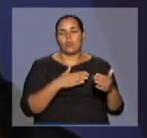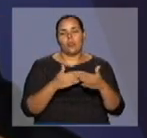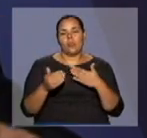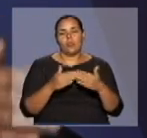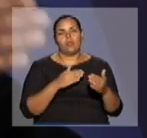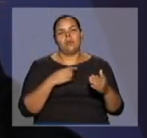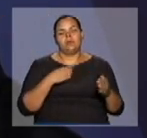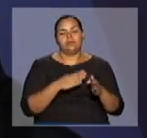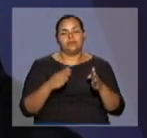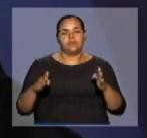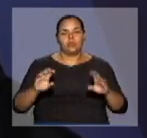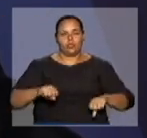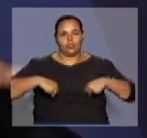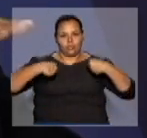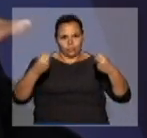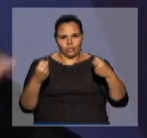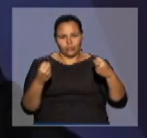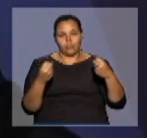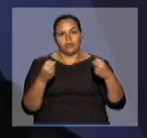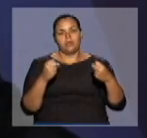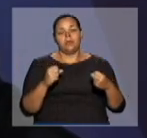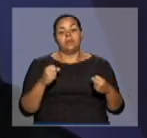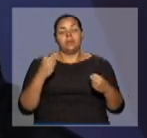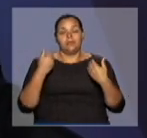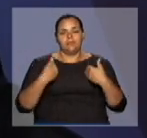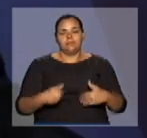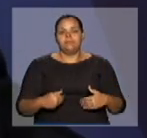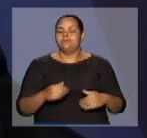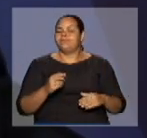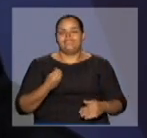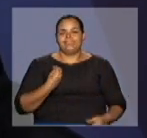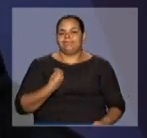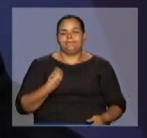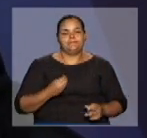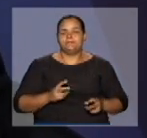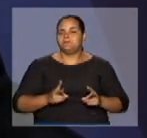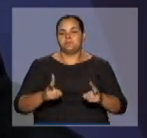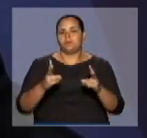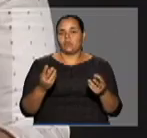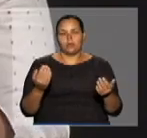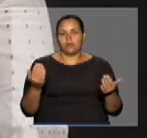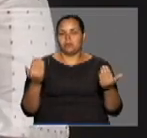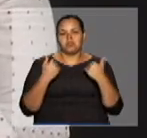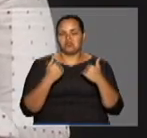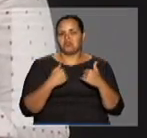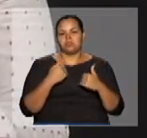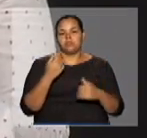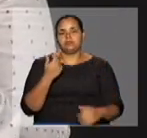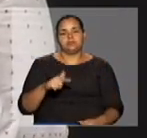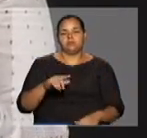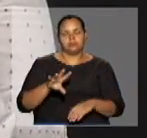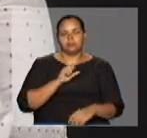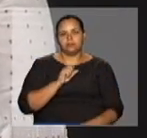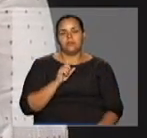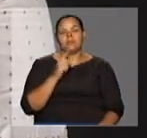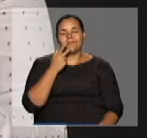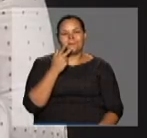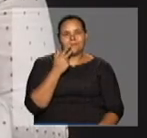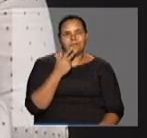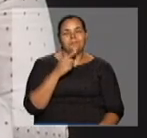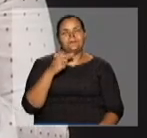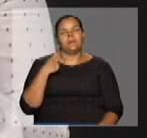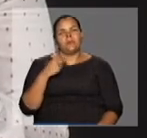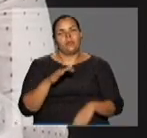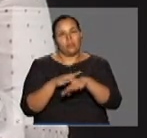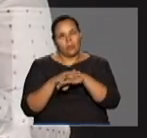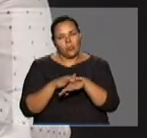das fases, após a cura, dá imunidade por toda a vida. E o senhor falou sobre esses sintomas clássicos